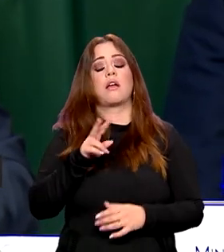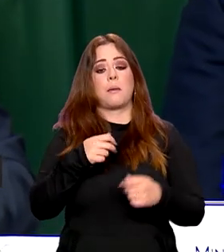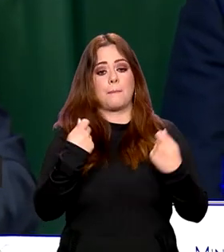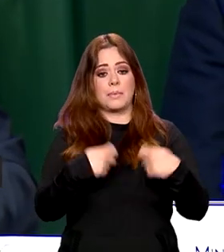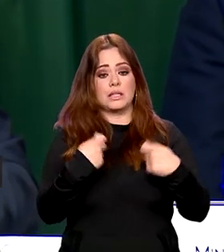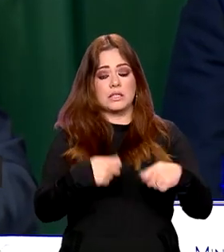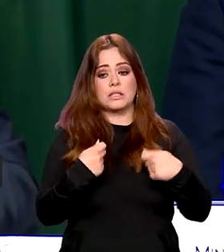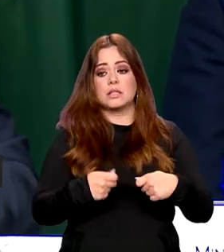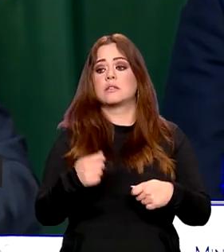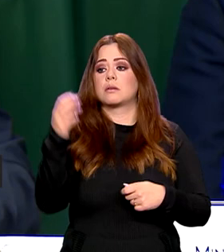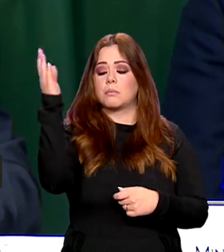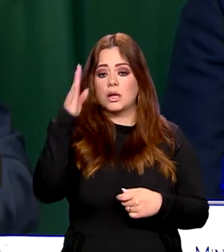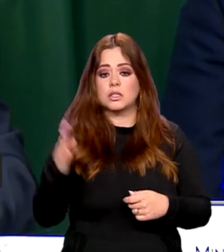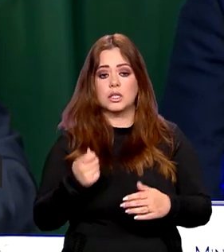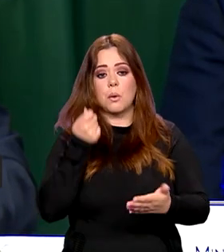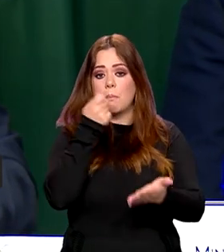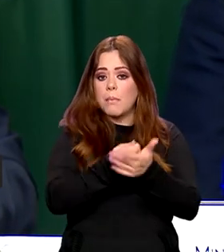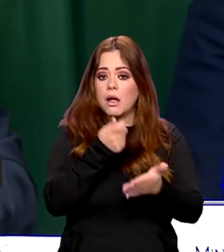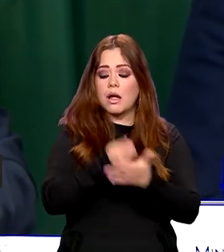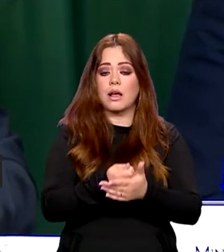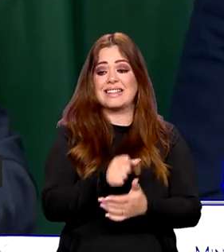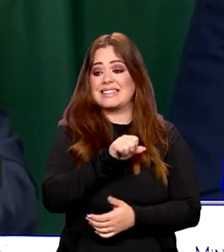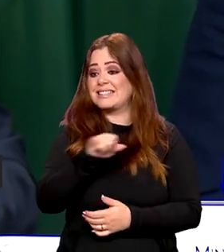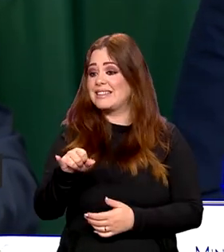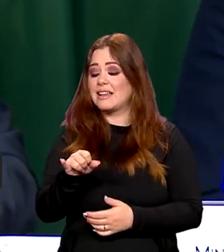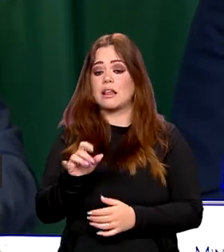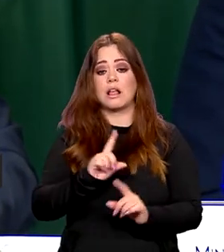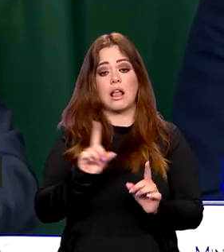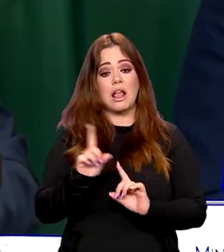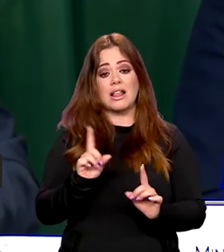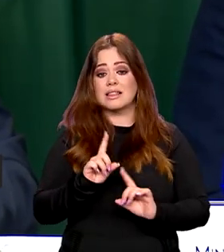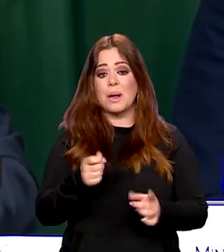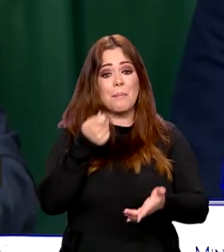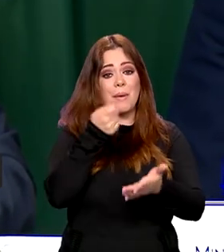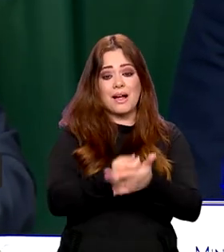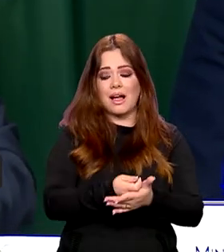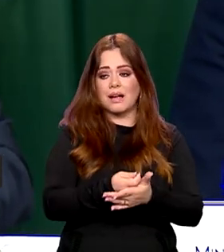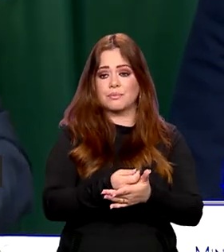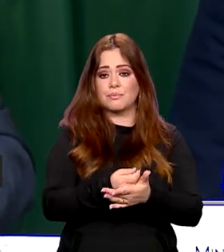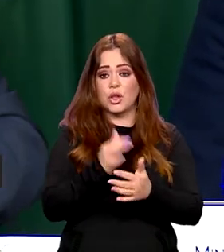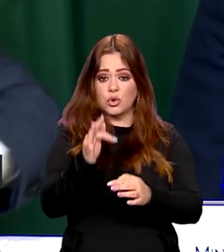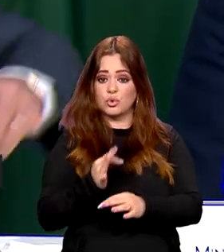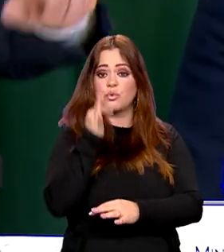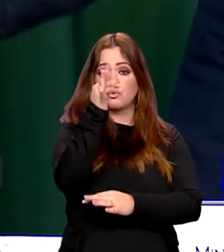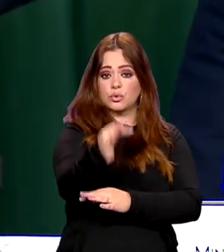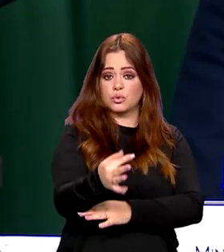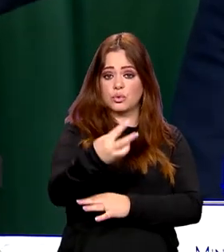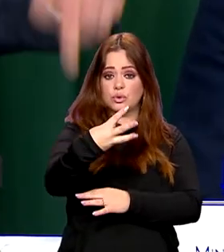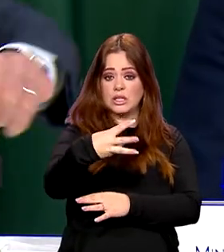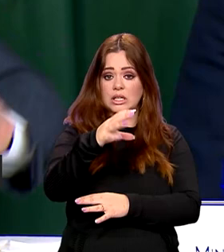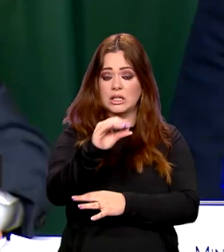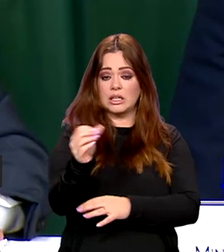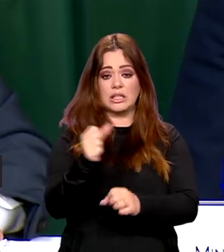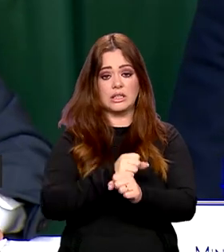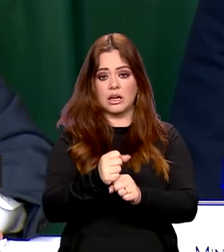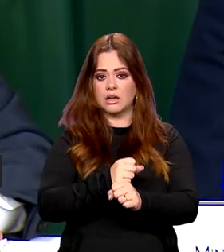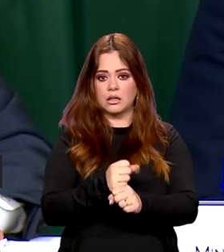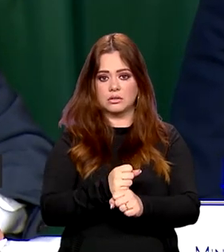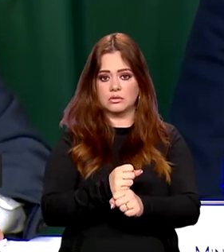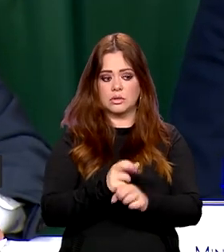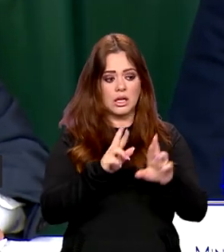passar por ele. Se a gente não fizer isso, daqui a 30 anos, Os filhos de vocês estarão numa reunião como